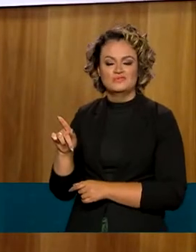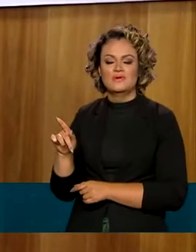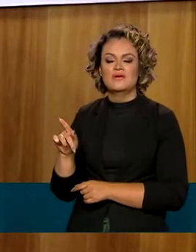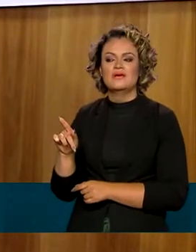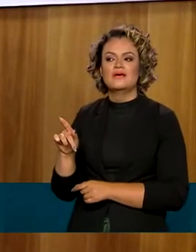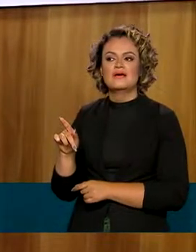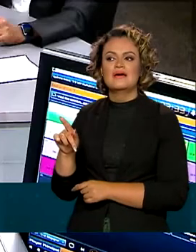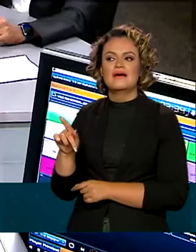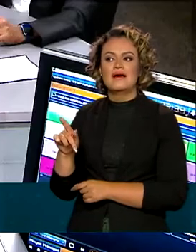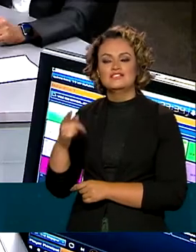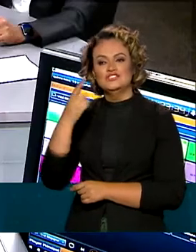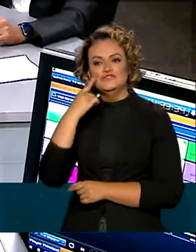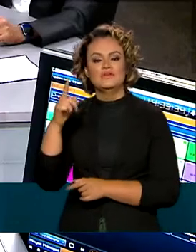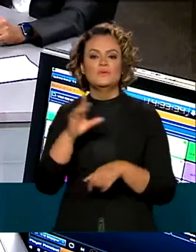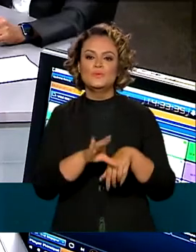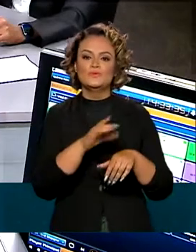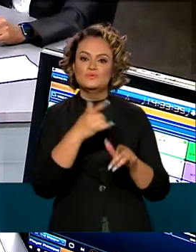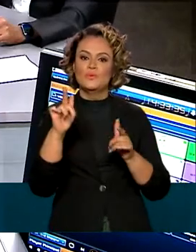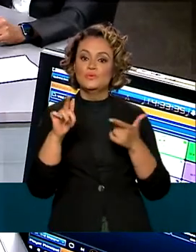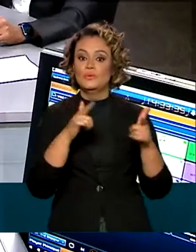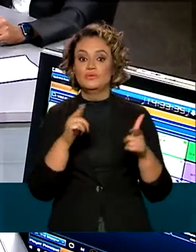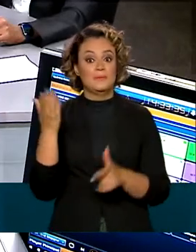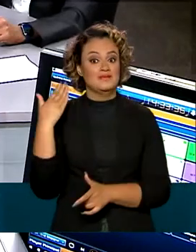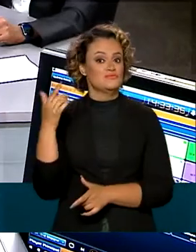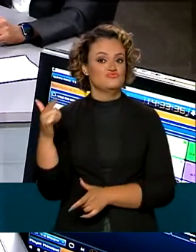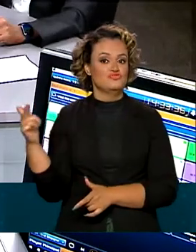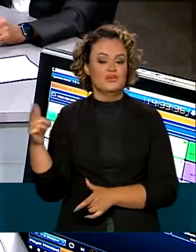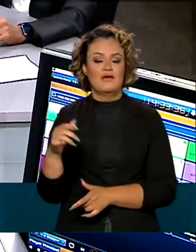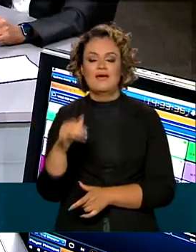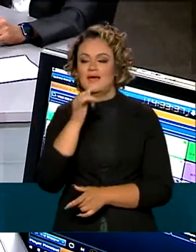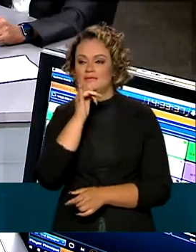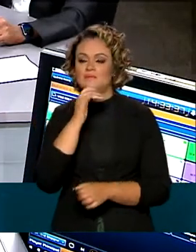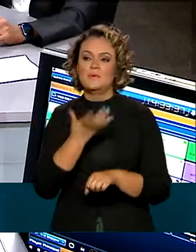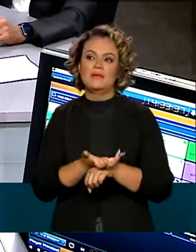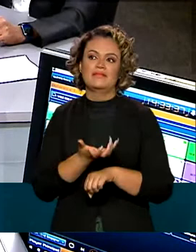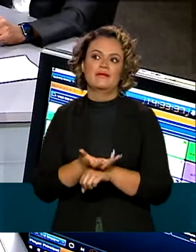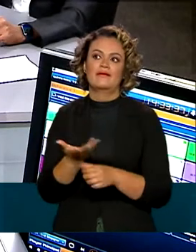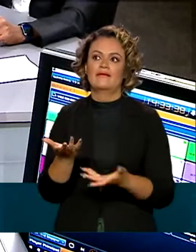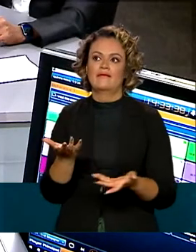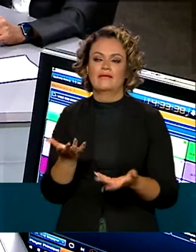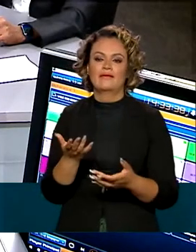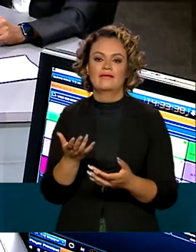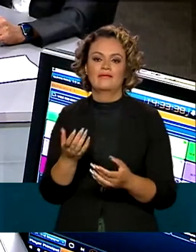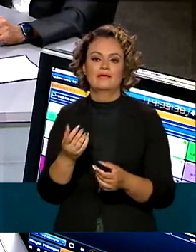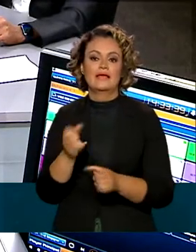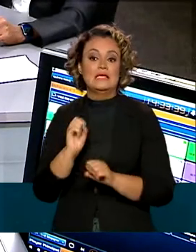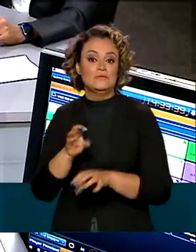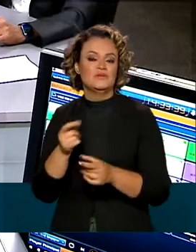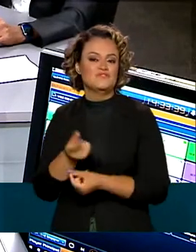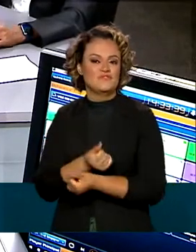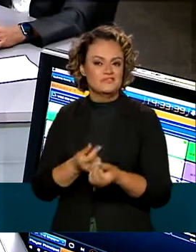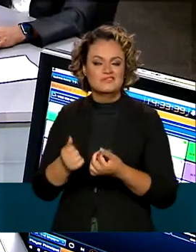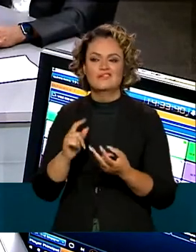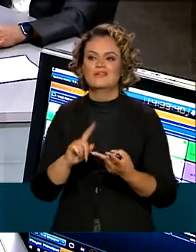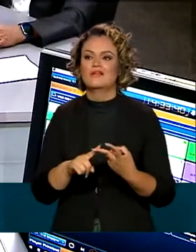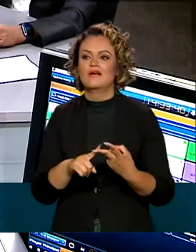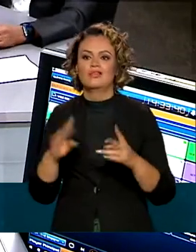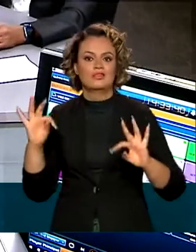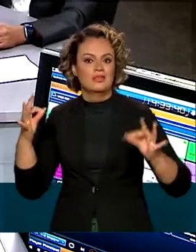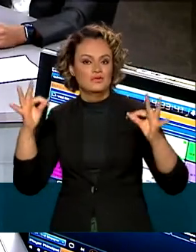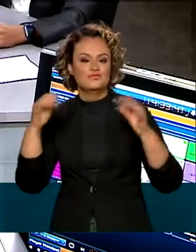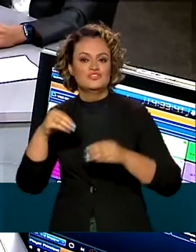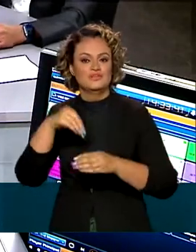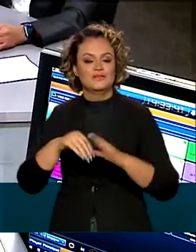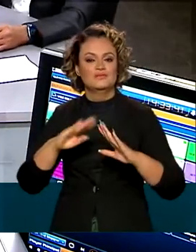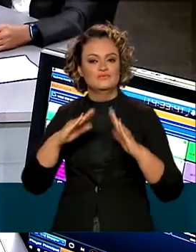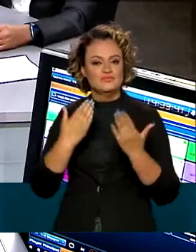trazendo outros tipos de cursos que não estavam disponíveis, como matérias como a Educação Financeira, o uso de tecnologia em